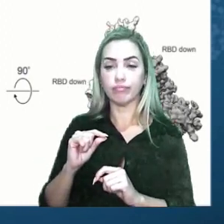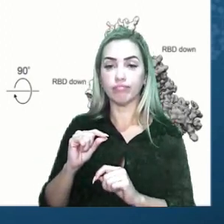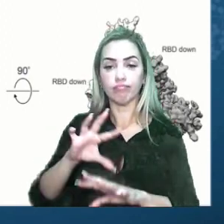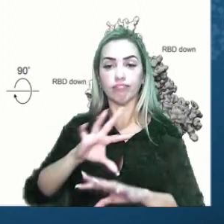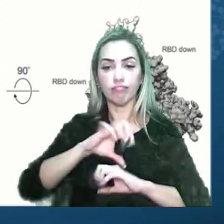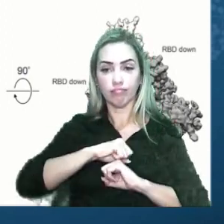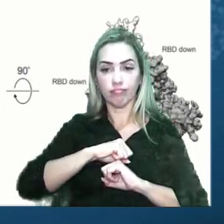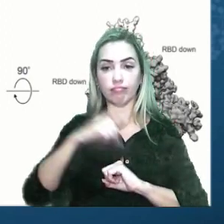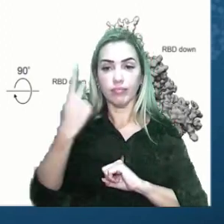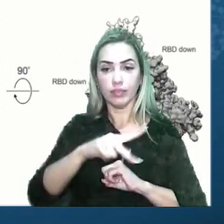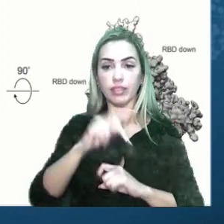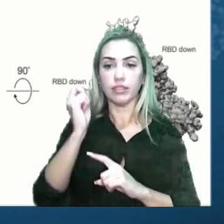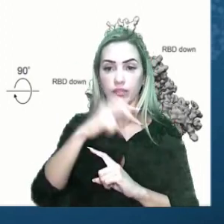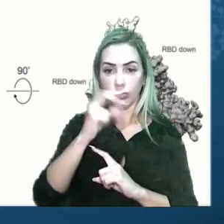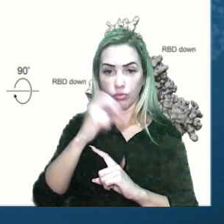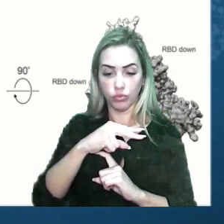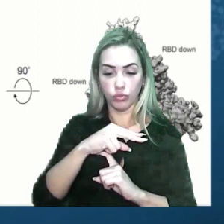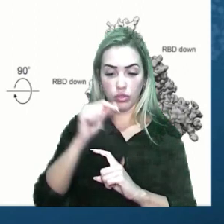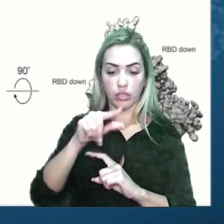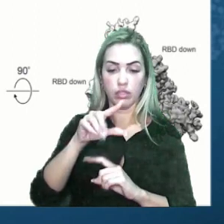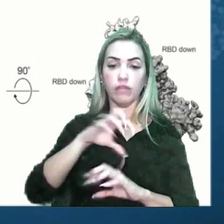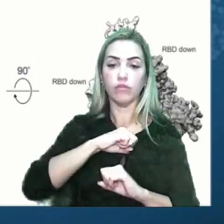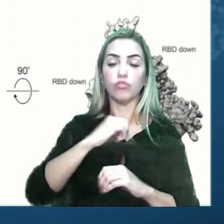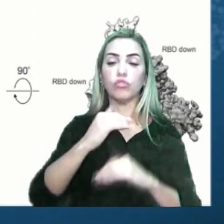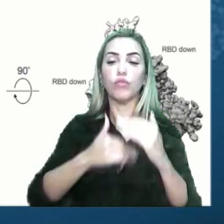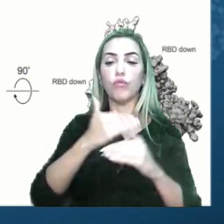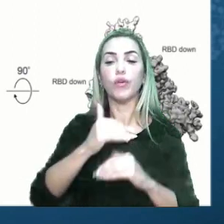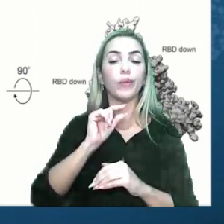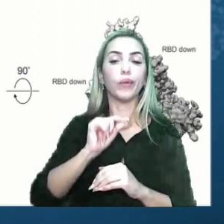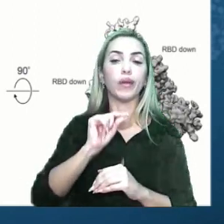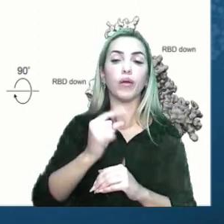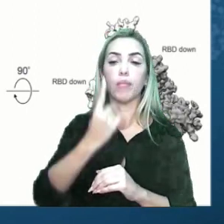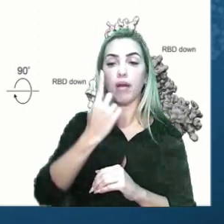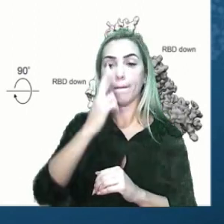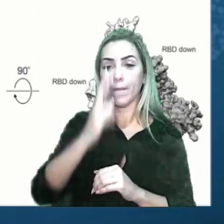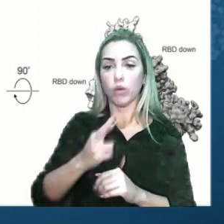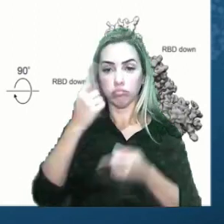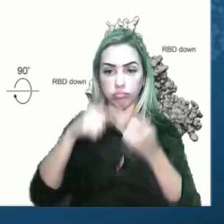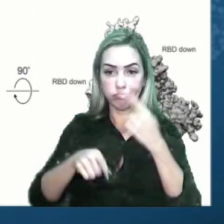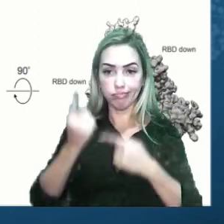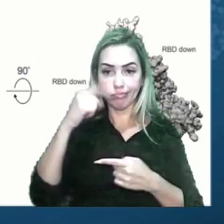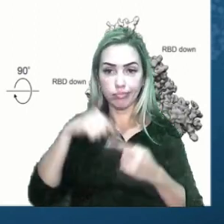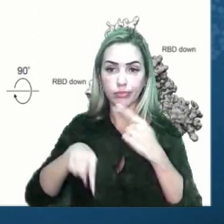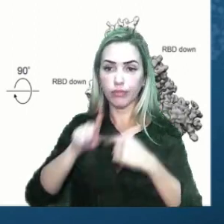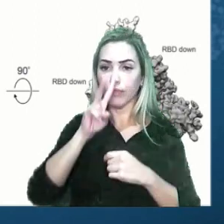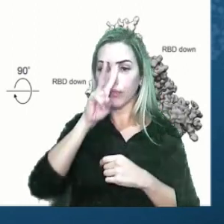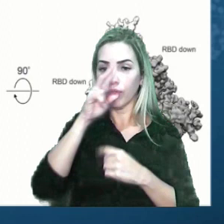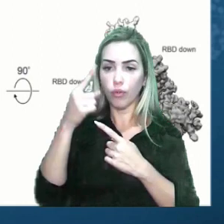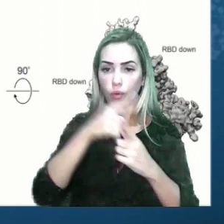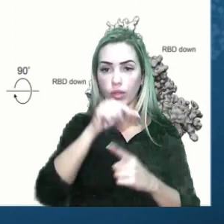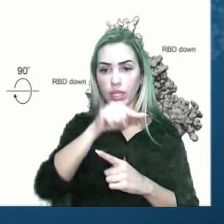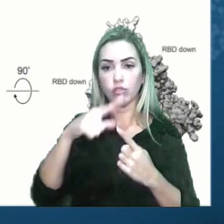infecções com esses vírus e eles desenvolveram uma resposta imunológica forte contra